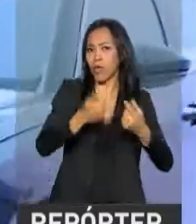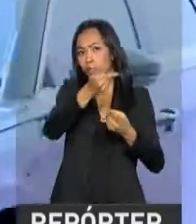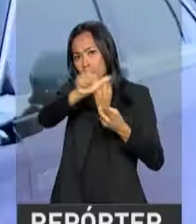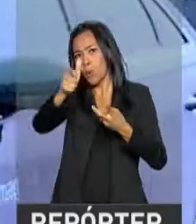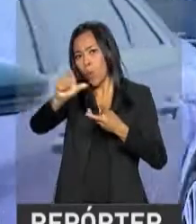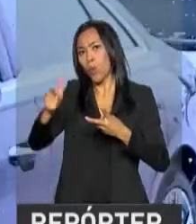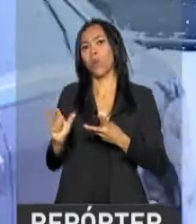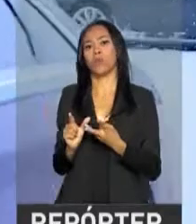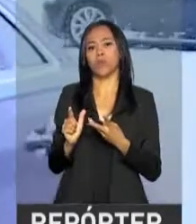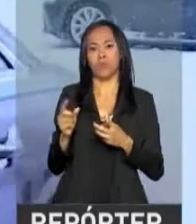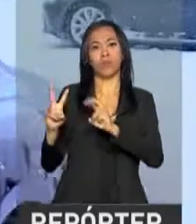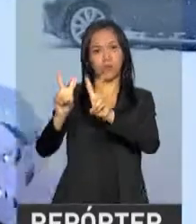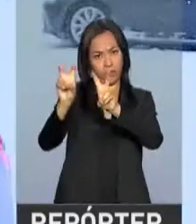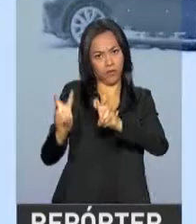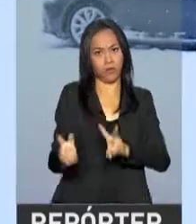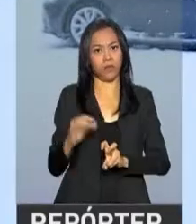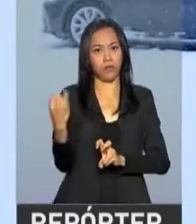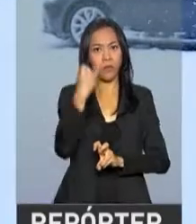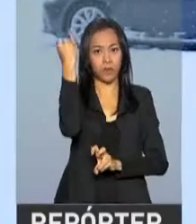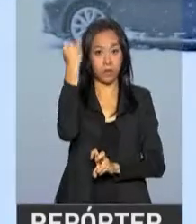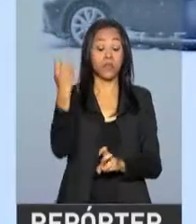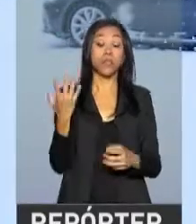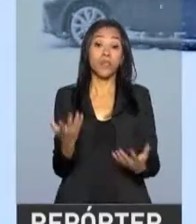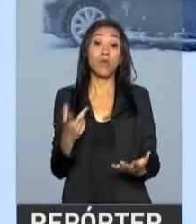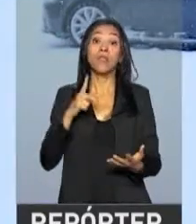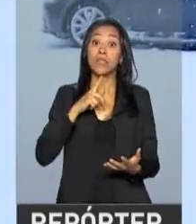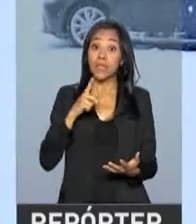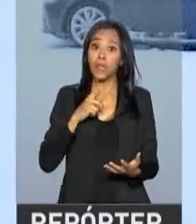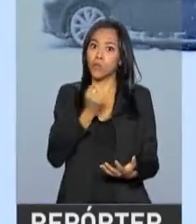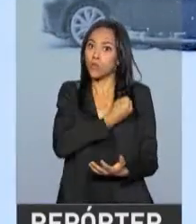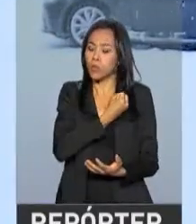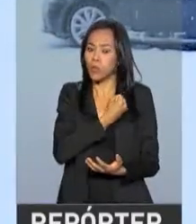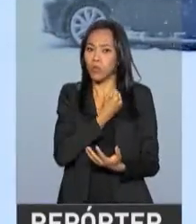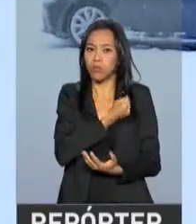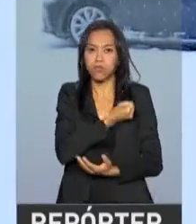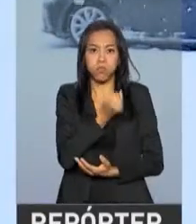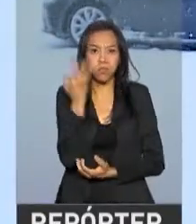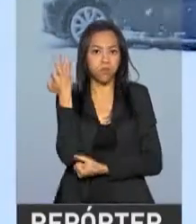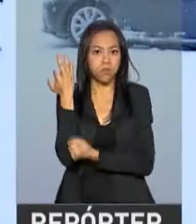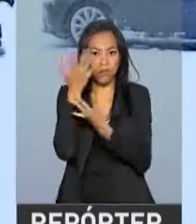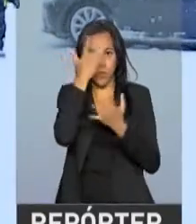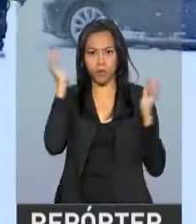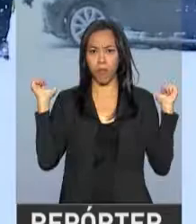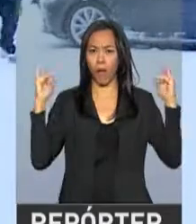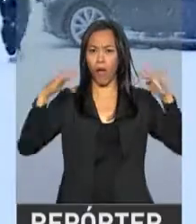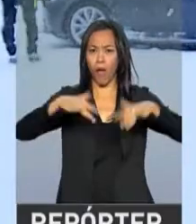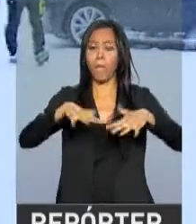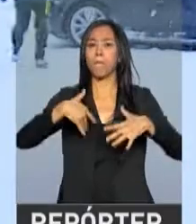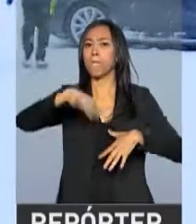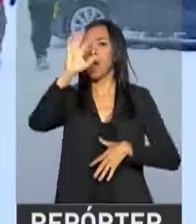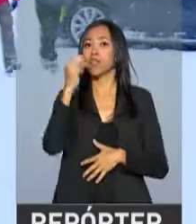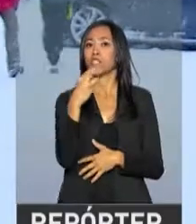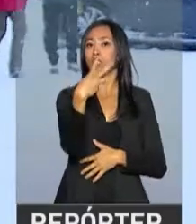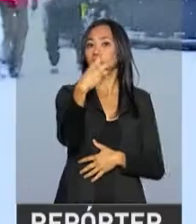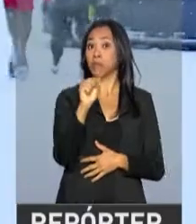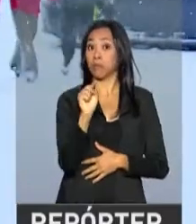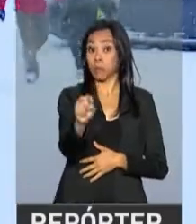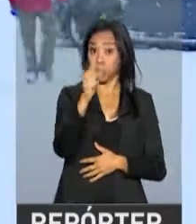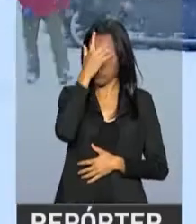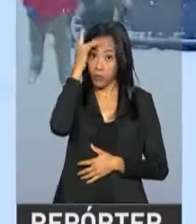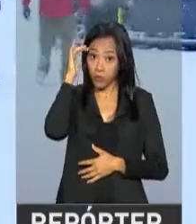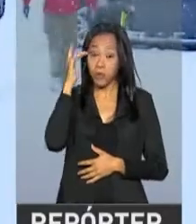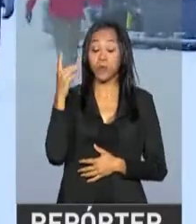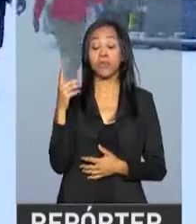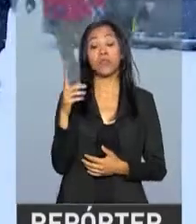essa 48ª edição deve ter número recorde de participantes são esperados mais de três mil convidados incluindo